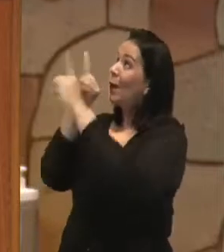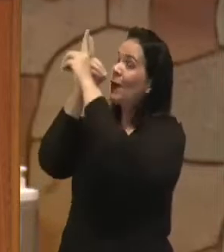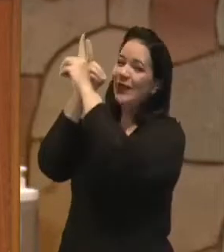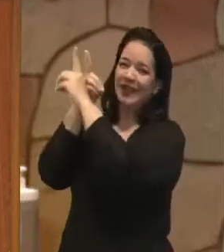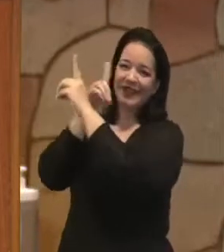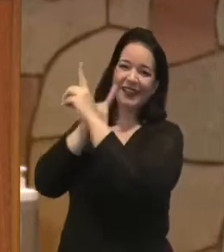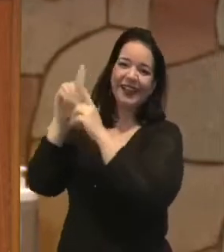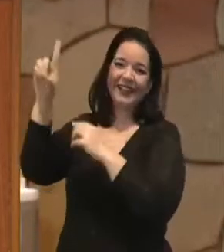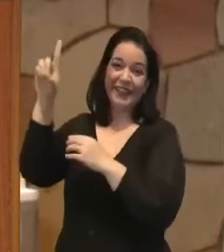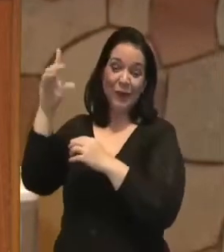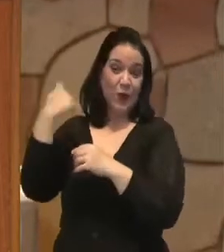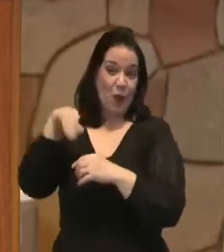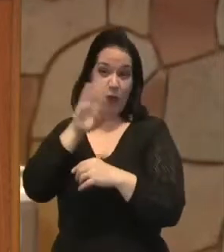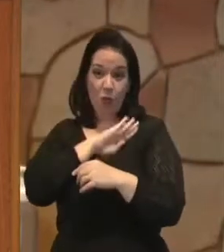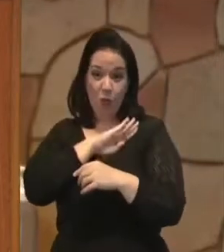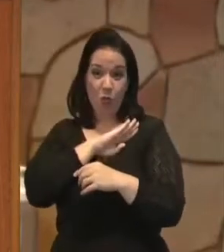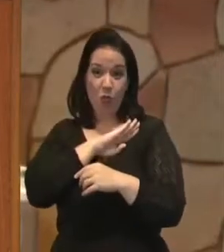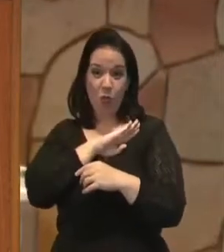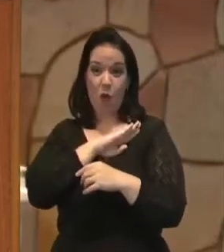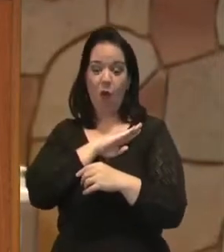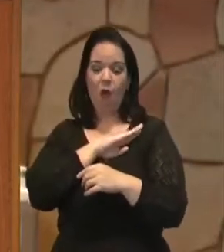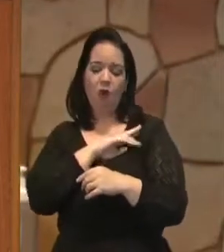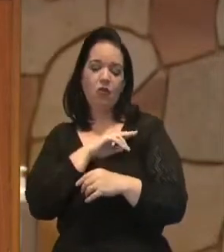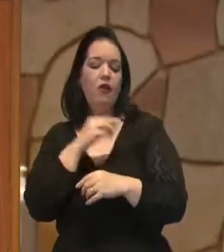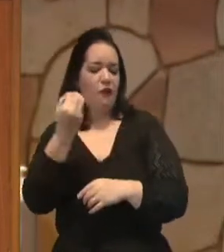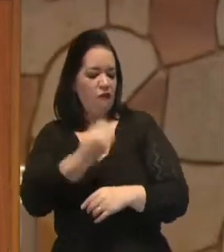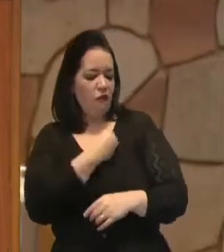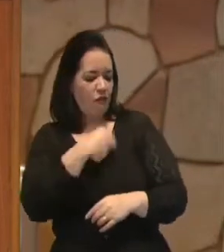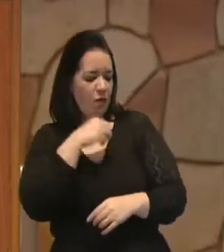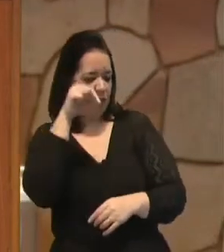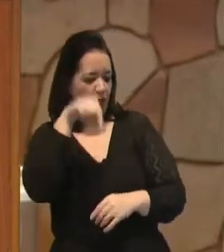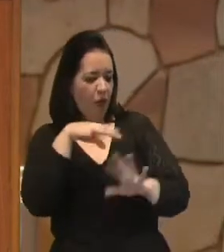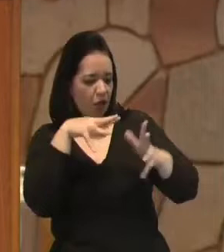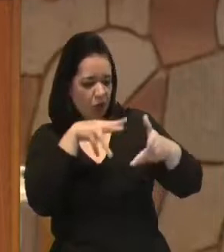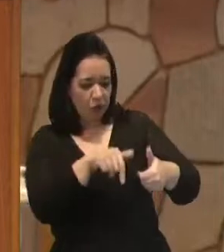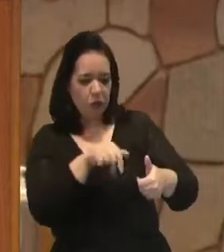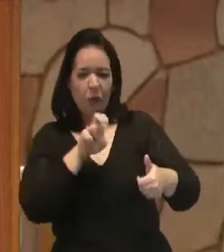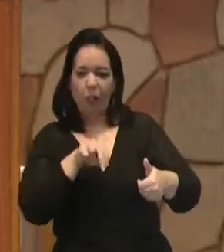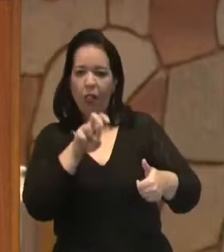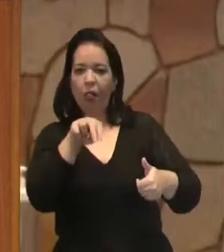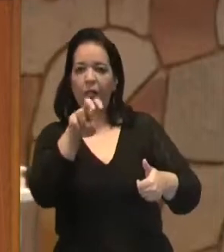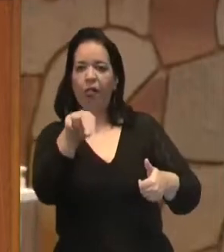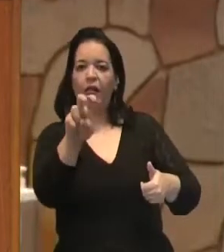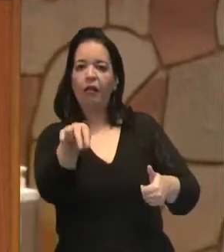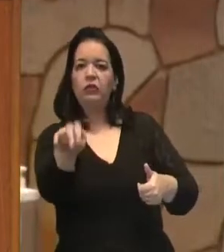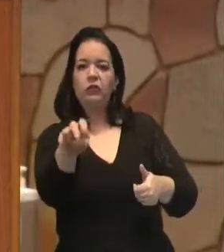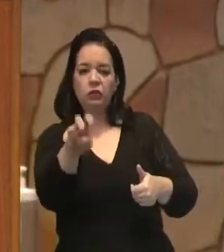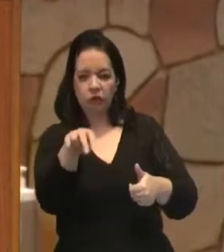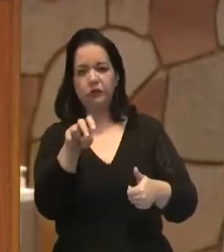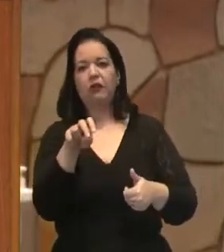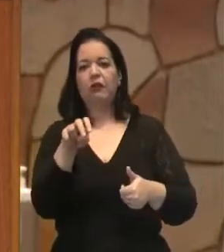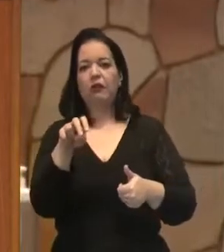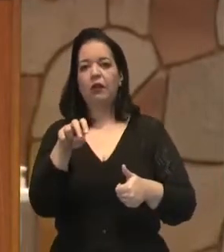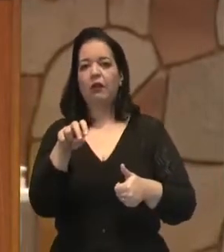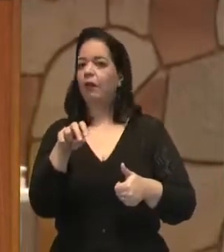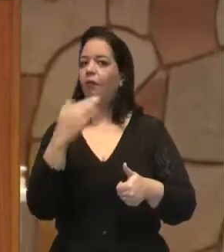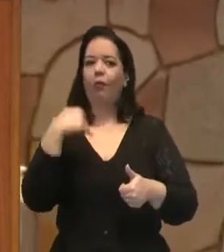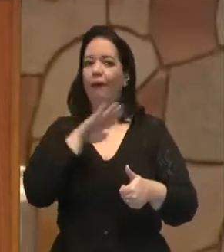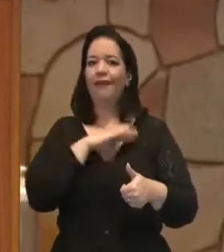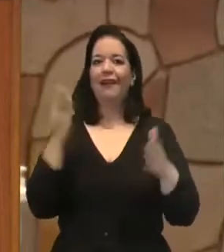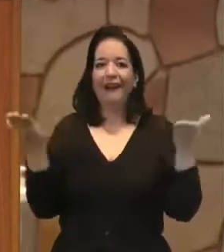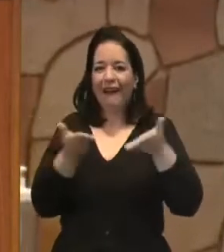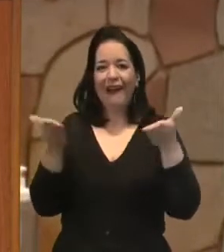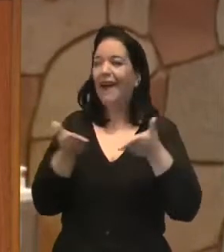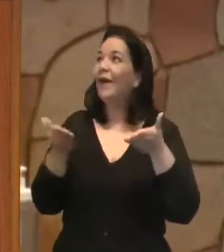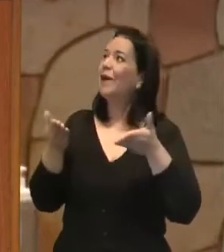mais estrangeiros e peregrinos, mas concidadãos dos santos, e sois da família de Deus,